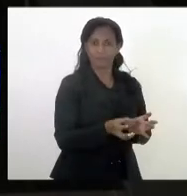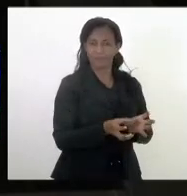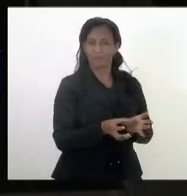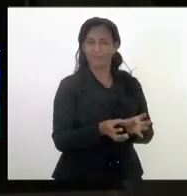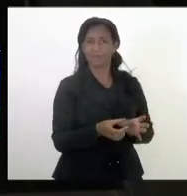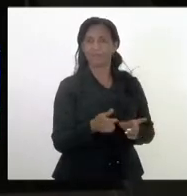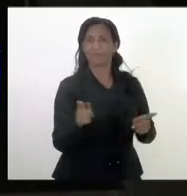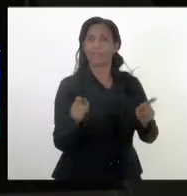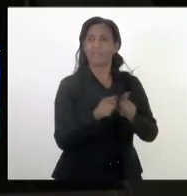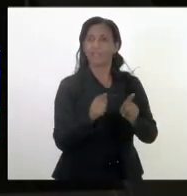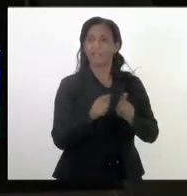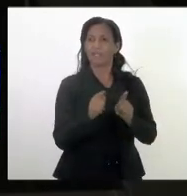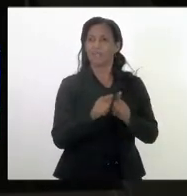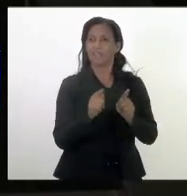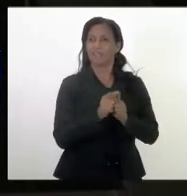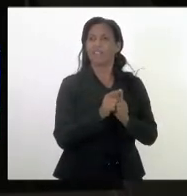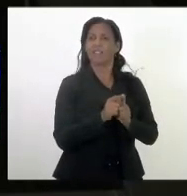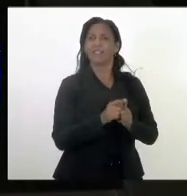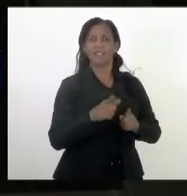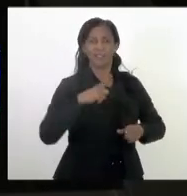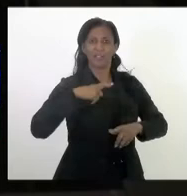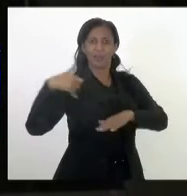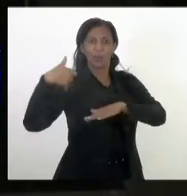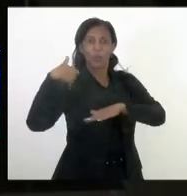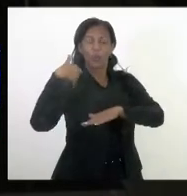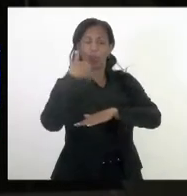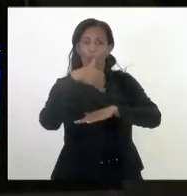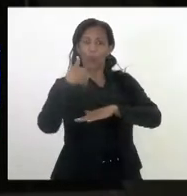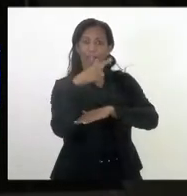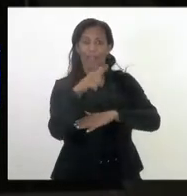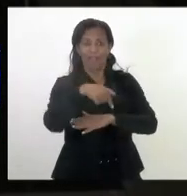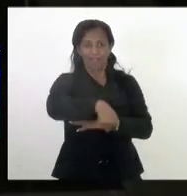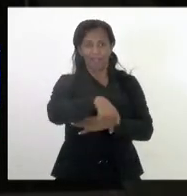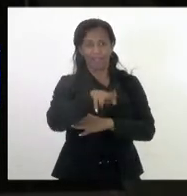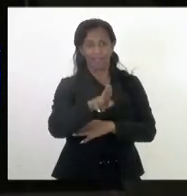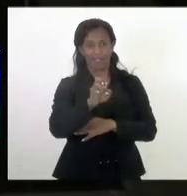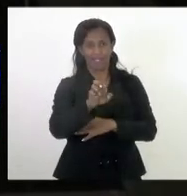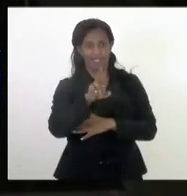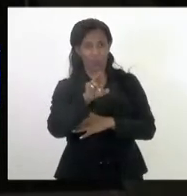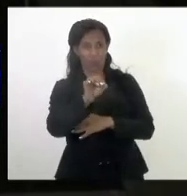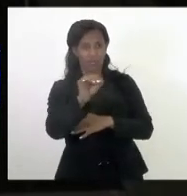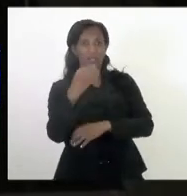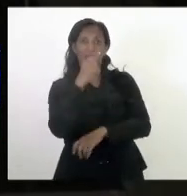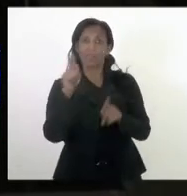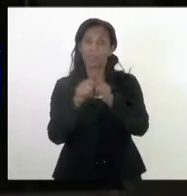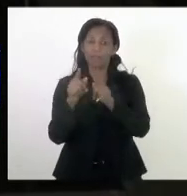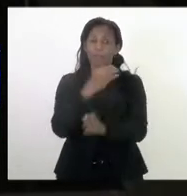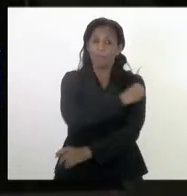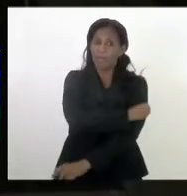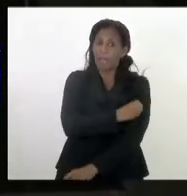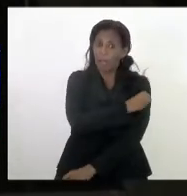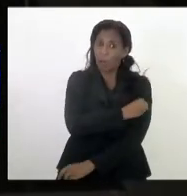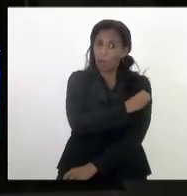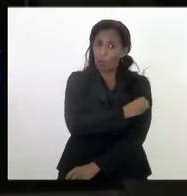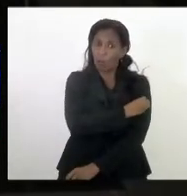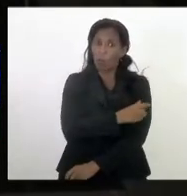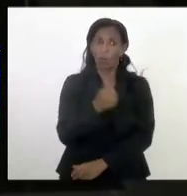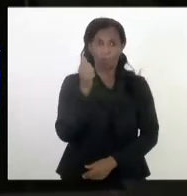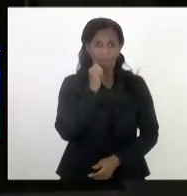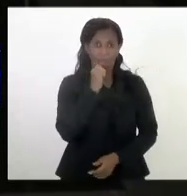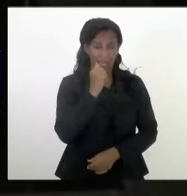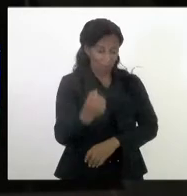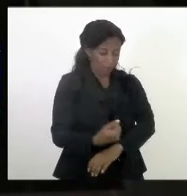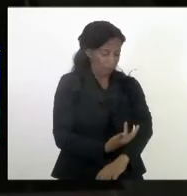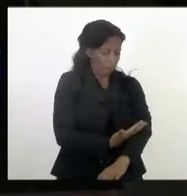todos os instrumentos, desde querosene até o álcool. E essas mulheres estão se